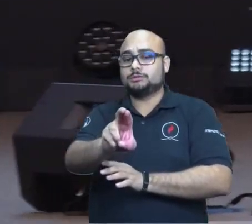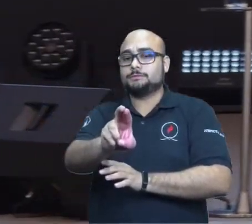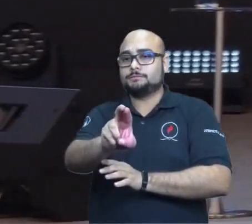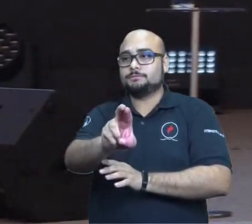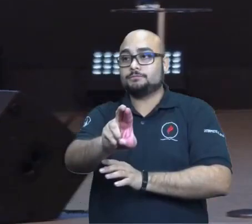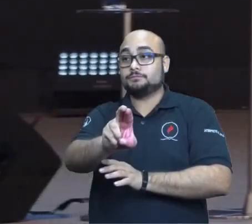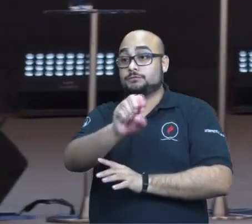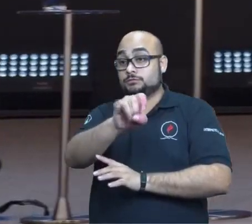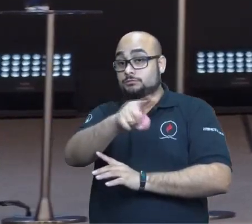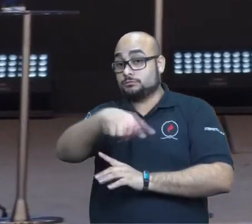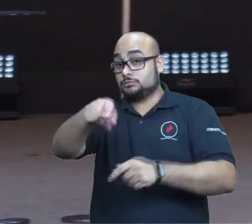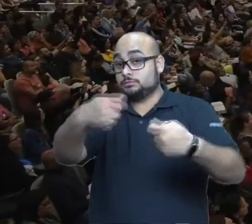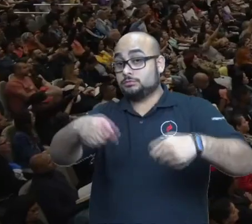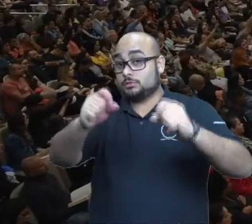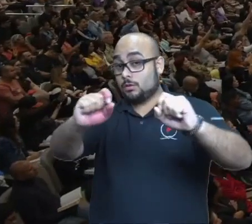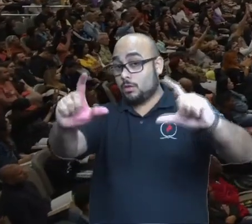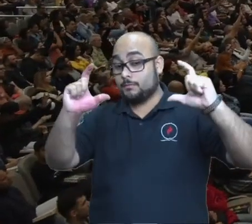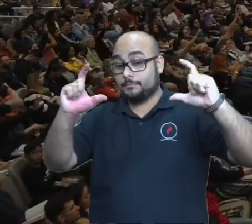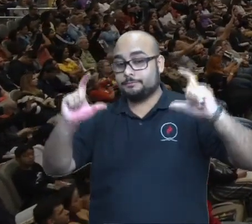essa noite aqui